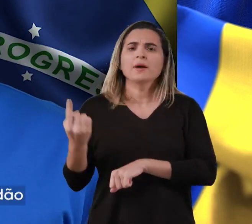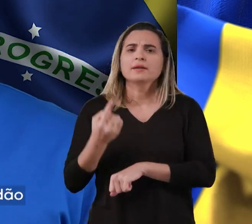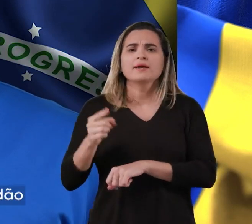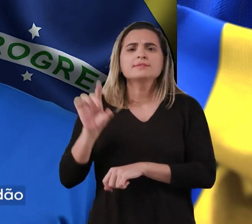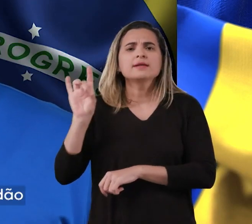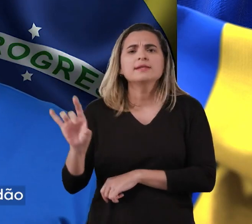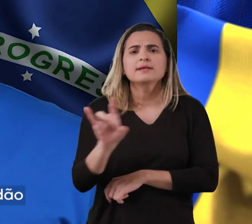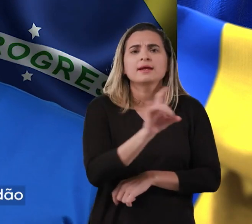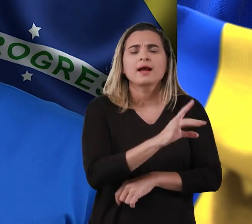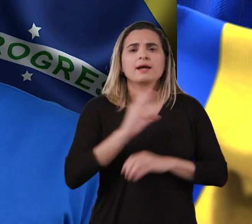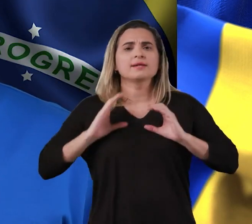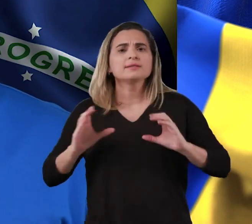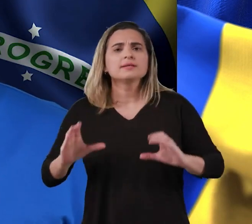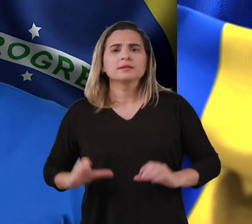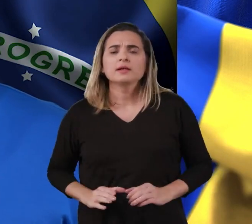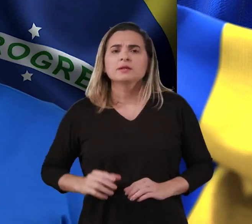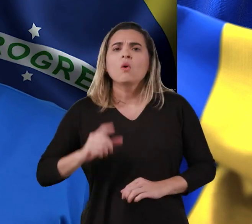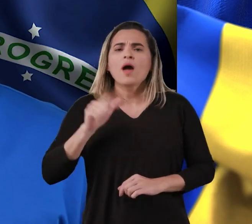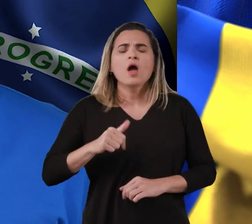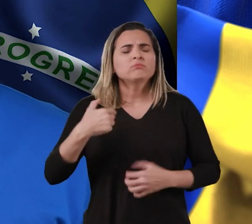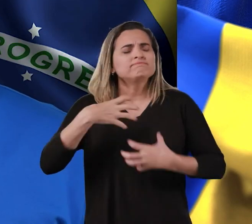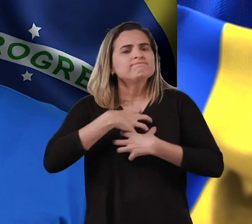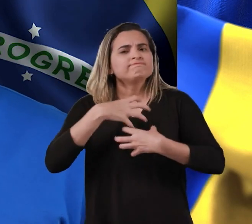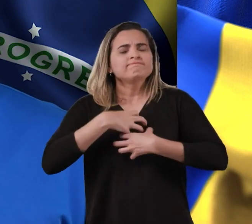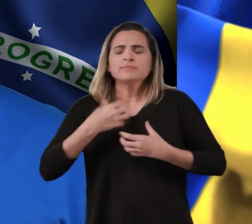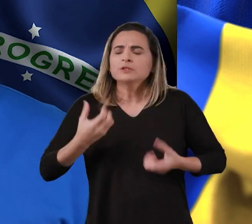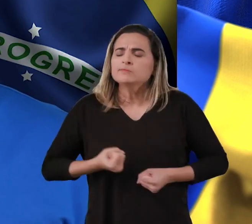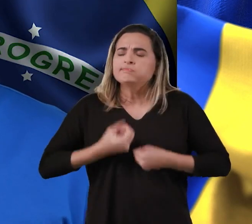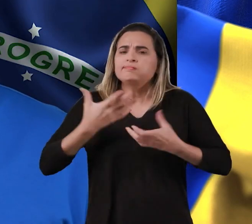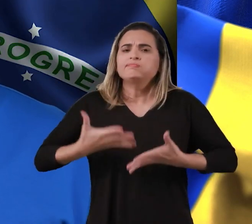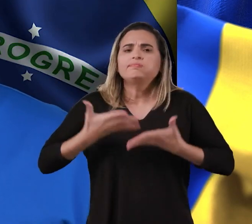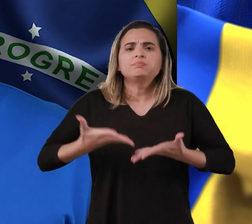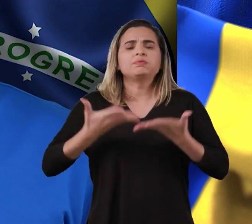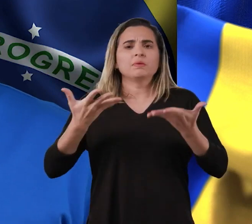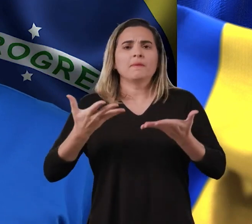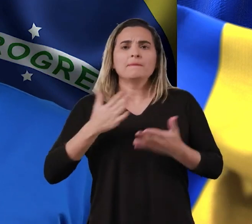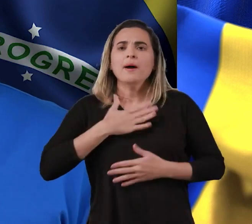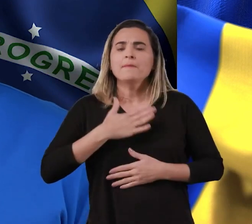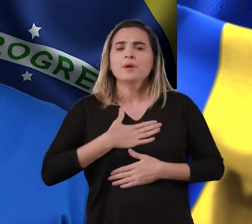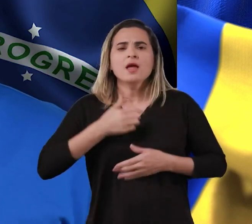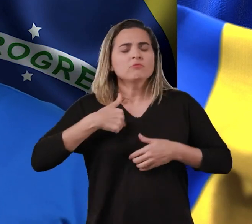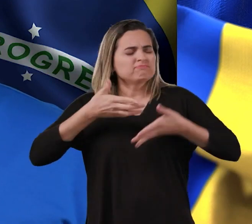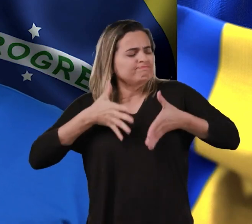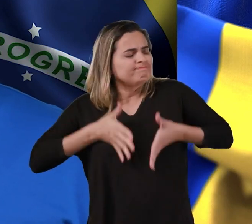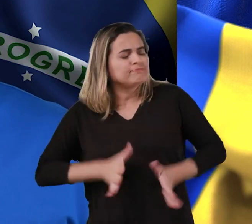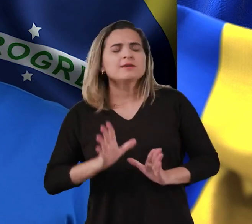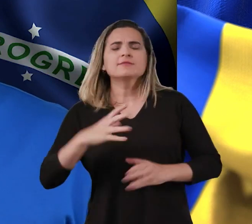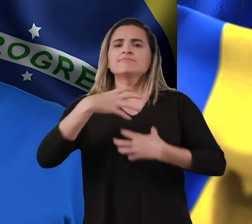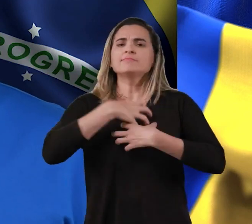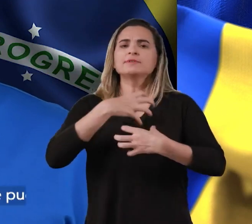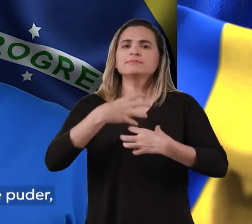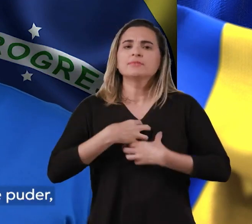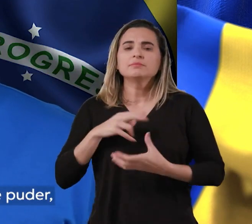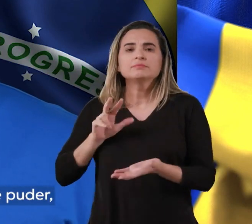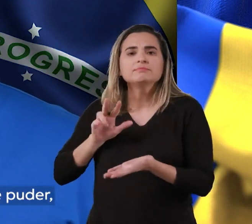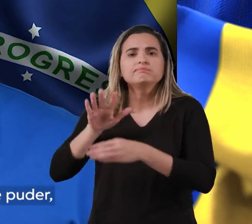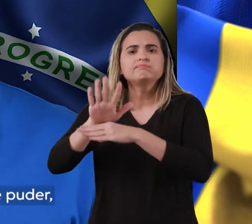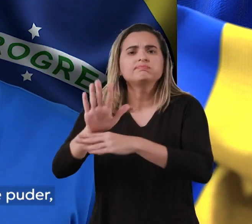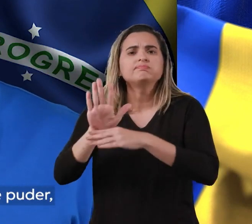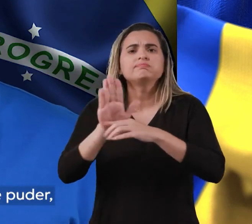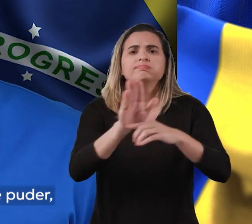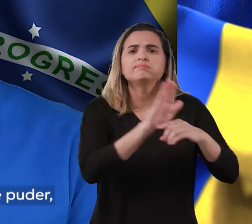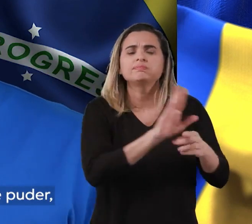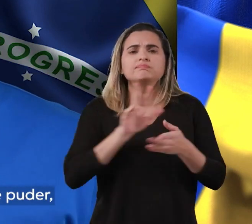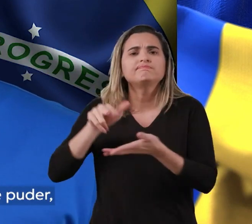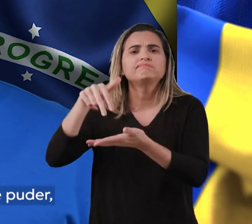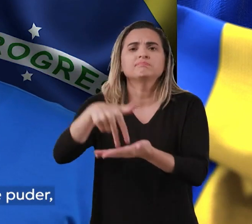independência de cada cidadão é o que mais pode estimular a vida pública de alguém que nasceu com a vocação de fazer pelas pessoas